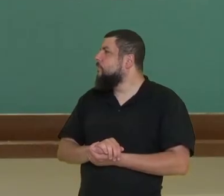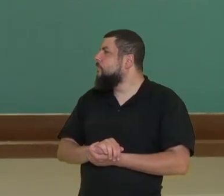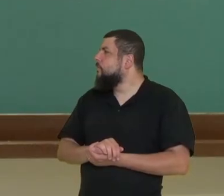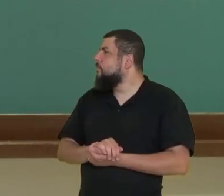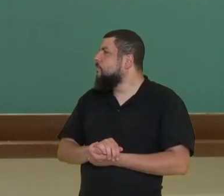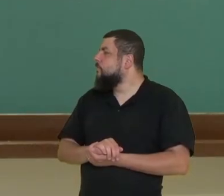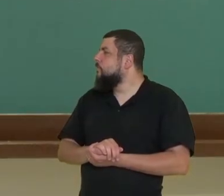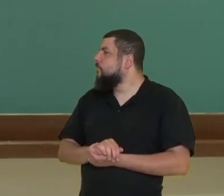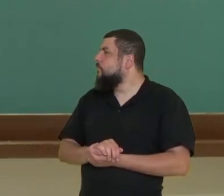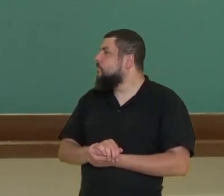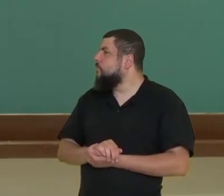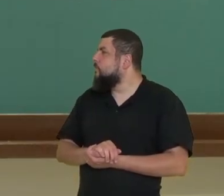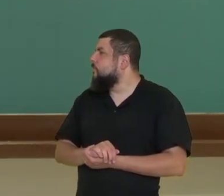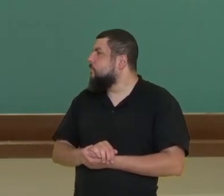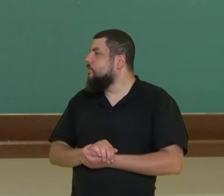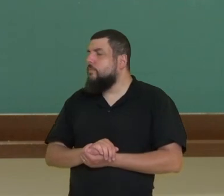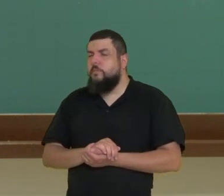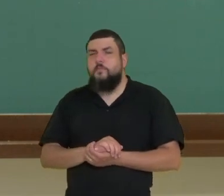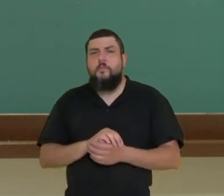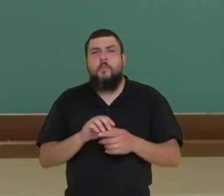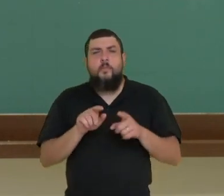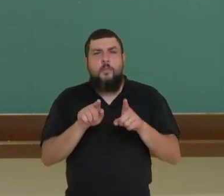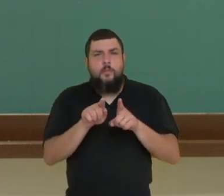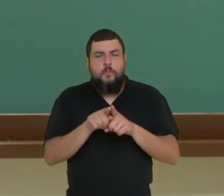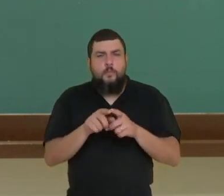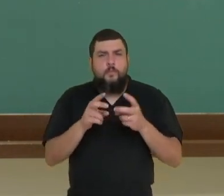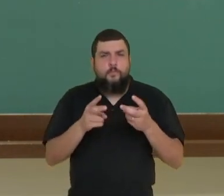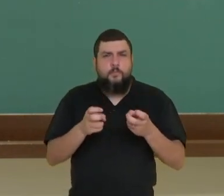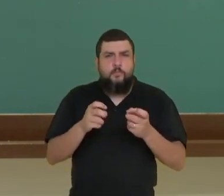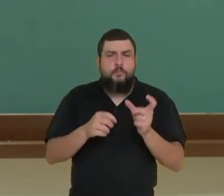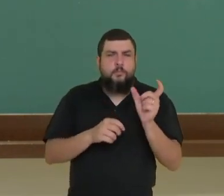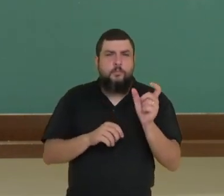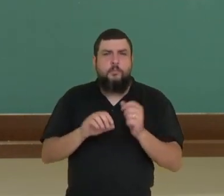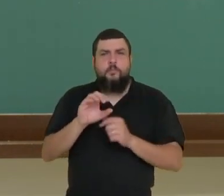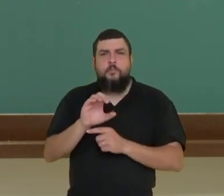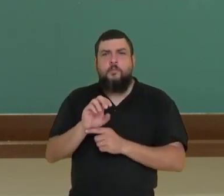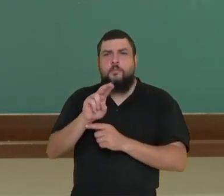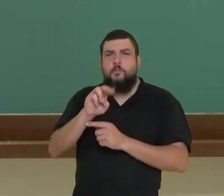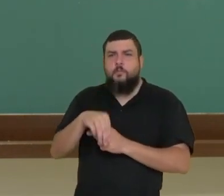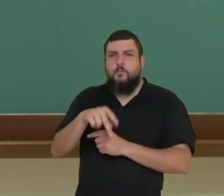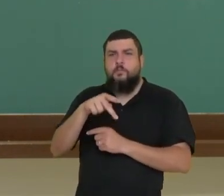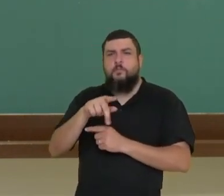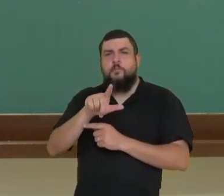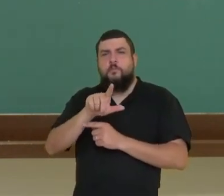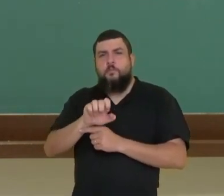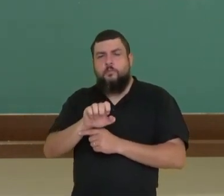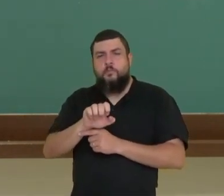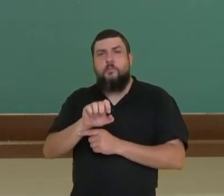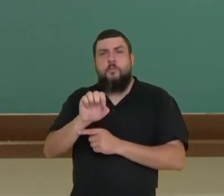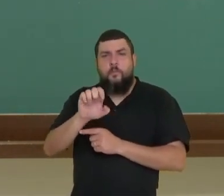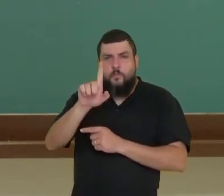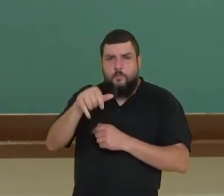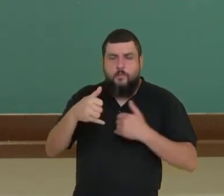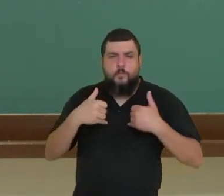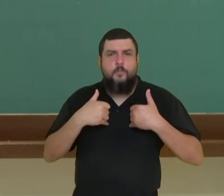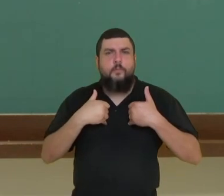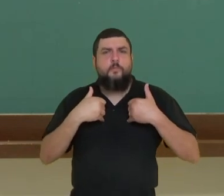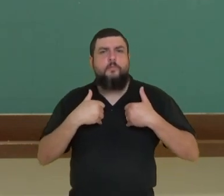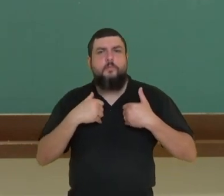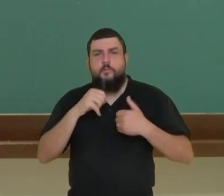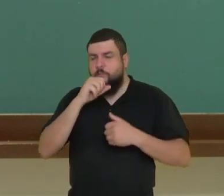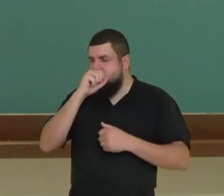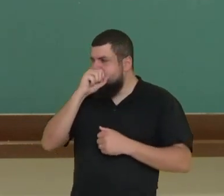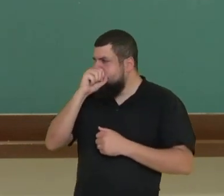aí a abreviação desse termo. Cumple vem de cumpleaños, que é o quê? Aniversário. Ó, hoy es el cumple